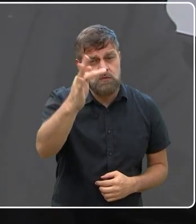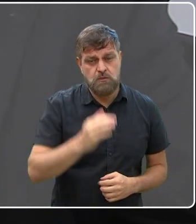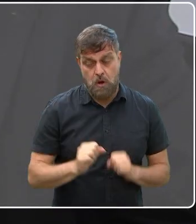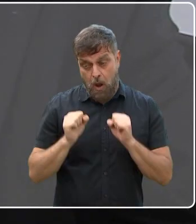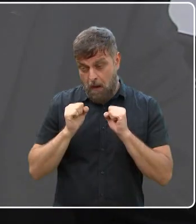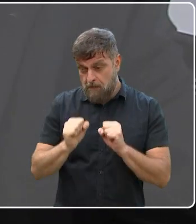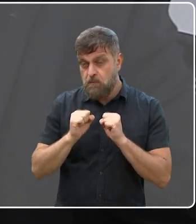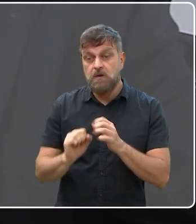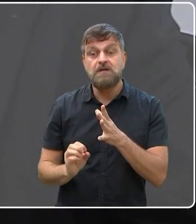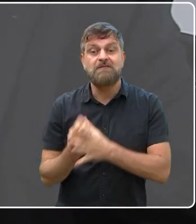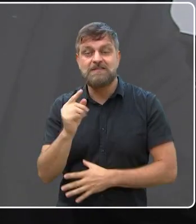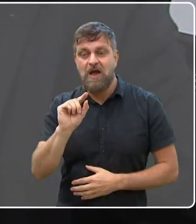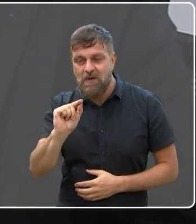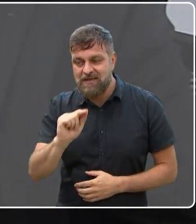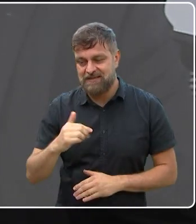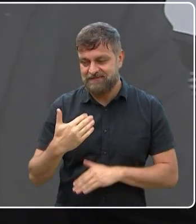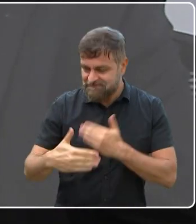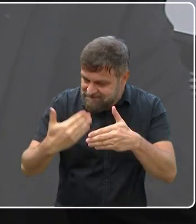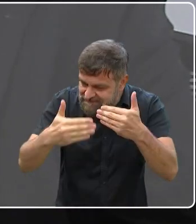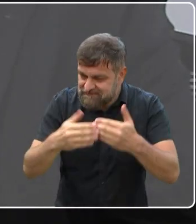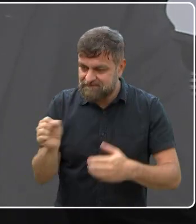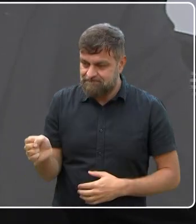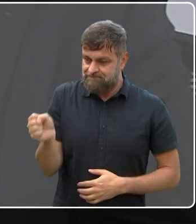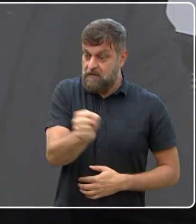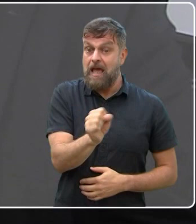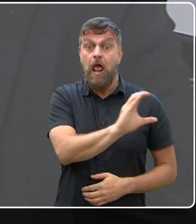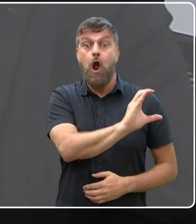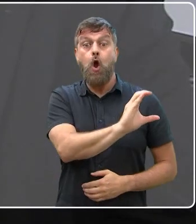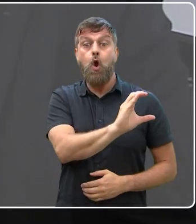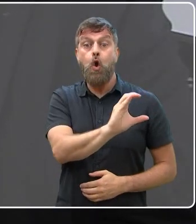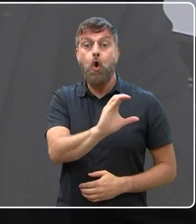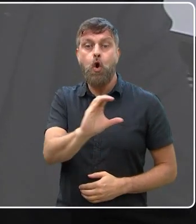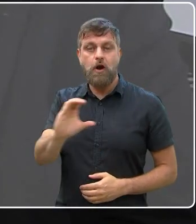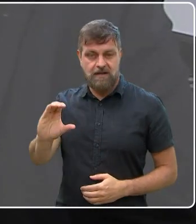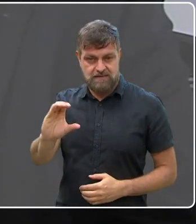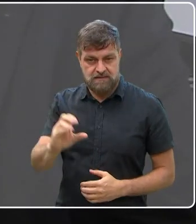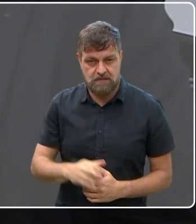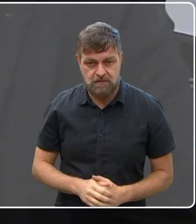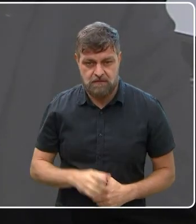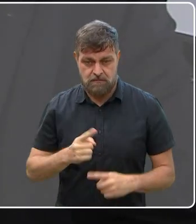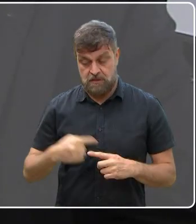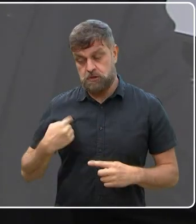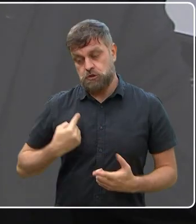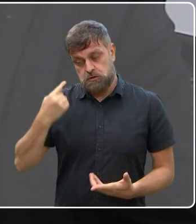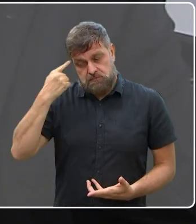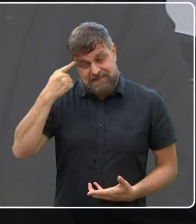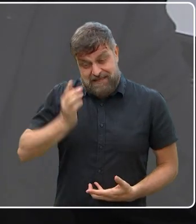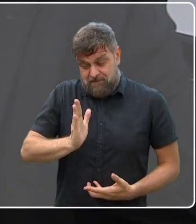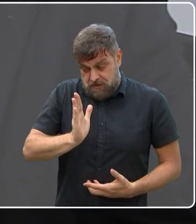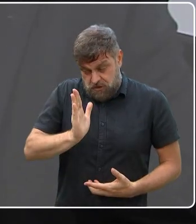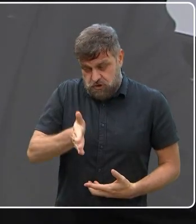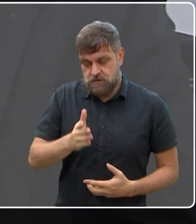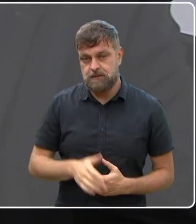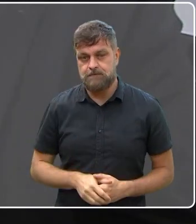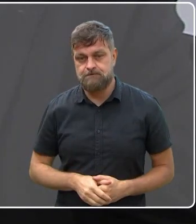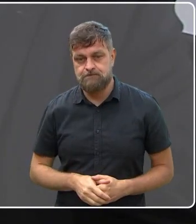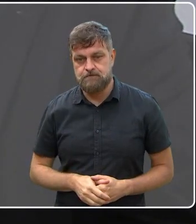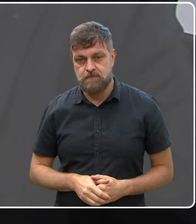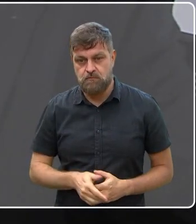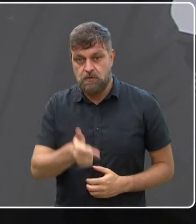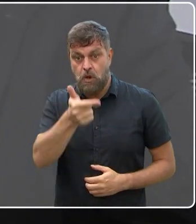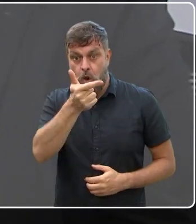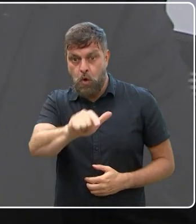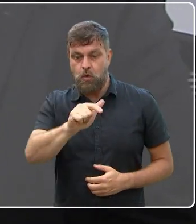que poderia, né, desenvolvê-lo para coordenar essa área, né, porque a gente já pensava numa